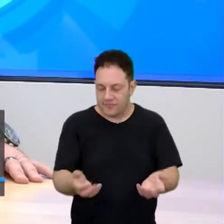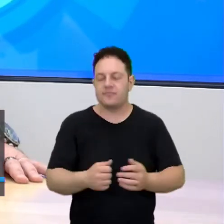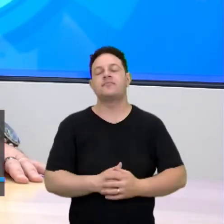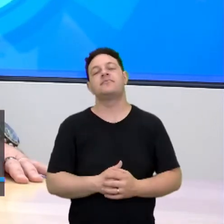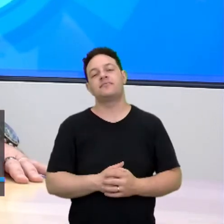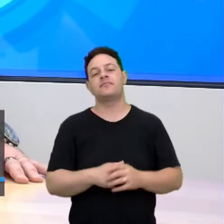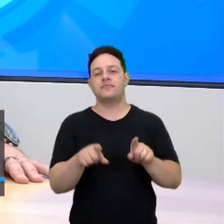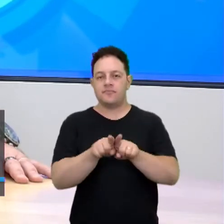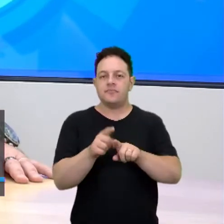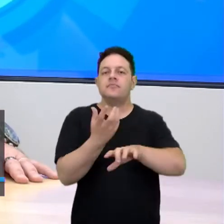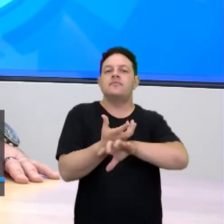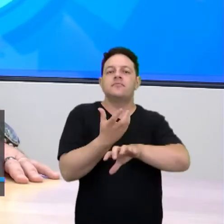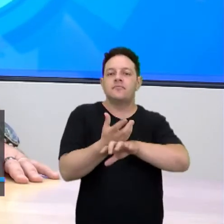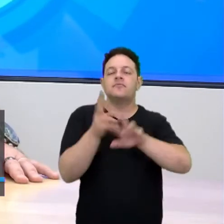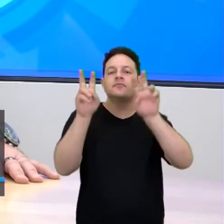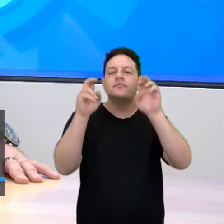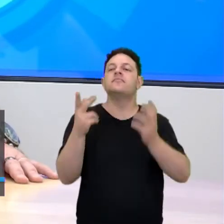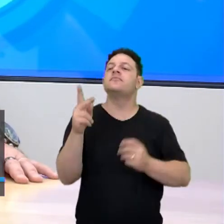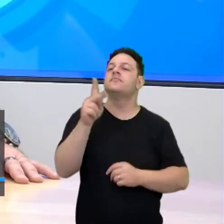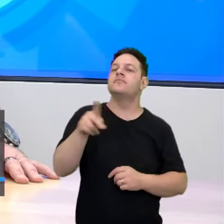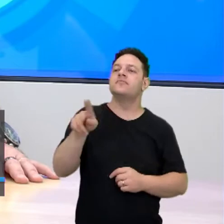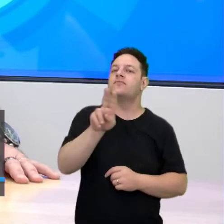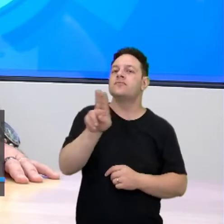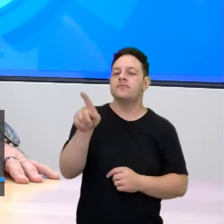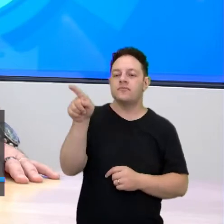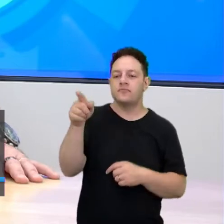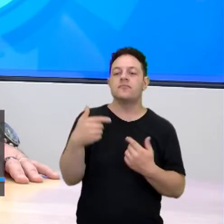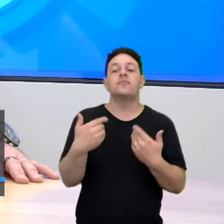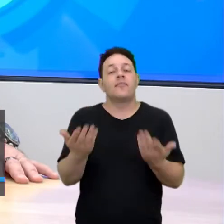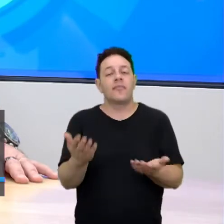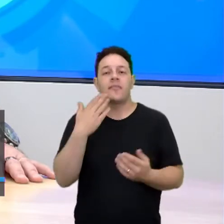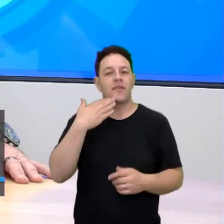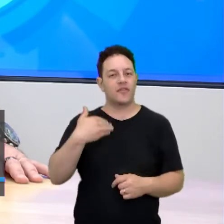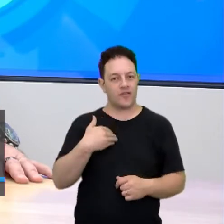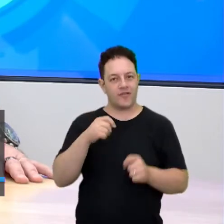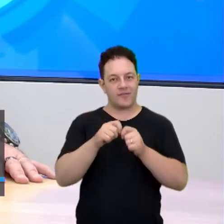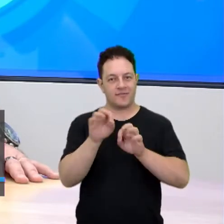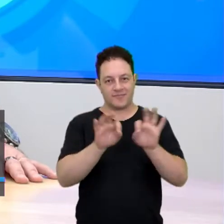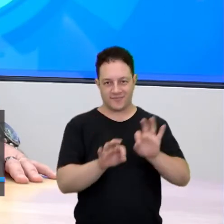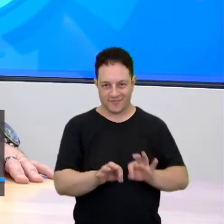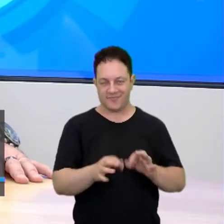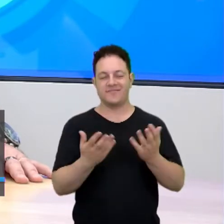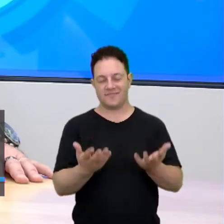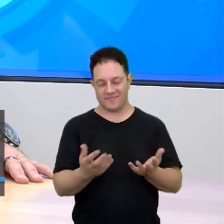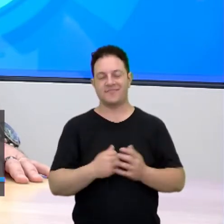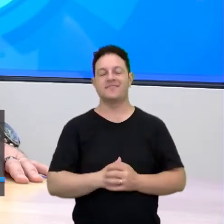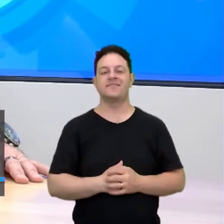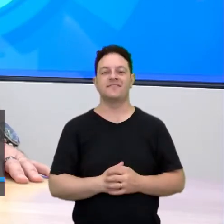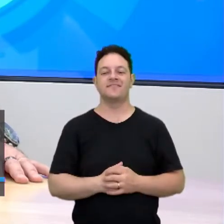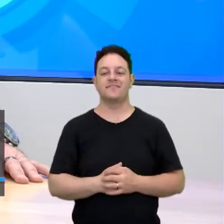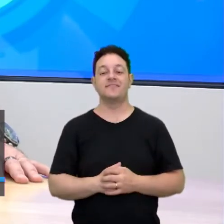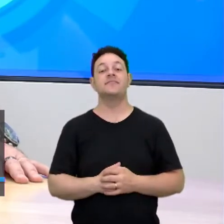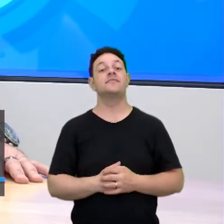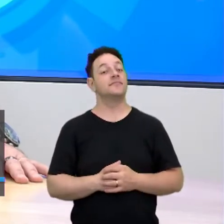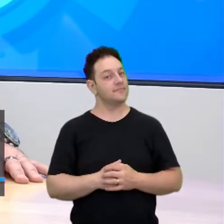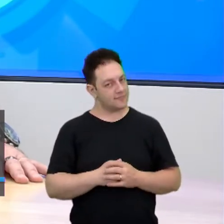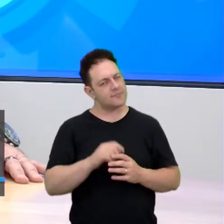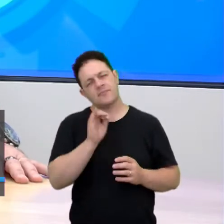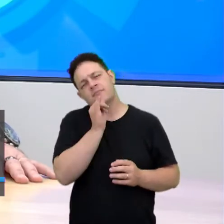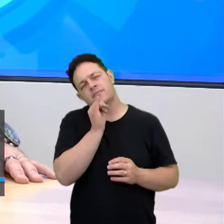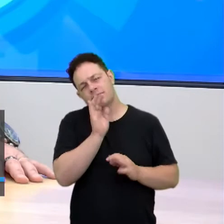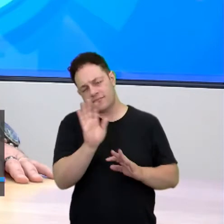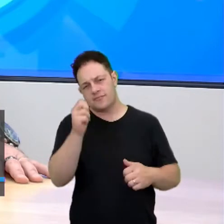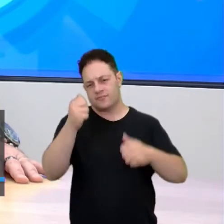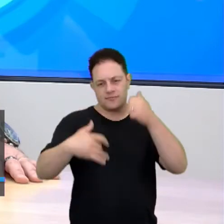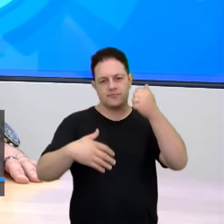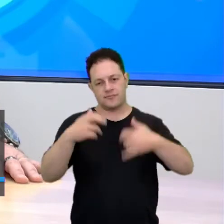a disciplina, o professor, que foi solicitado aí para vocês formarem esse seminário. Então, é um exemplo, a